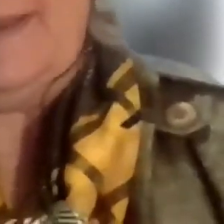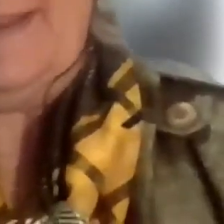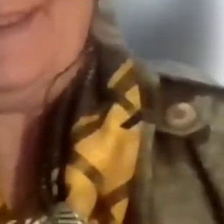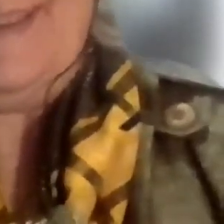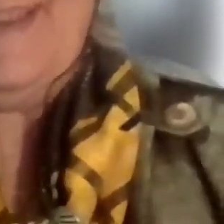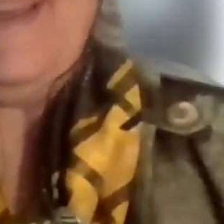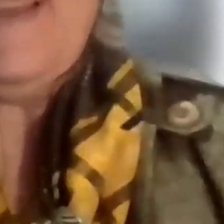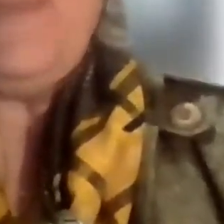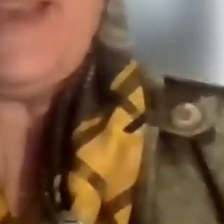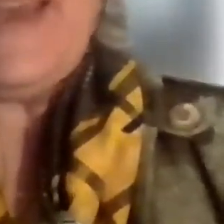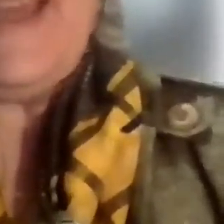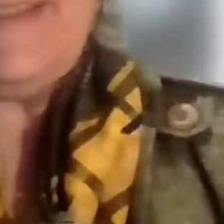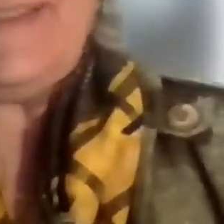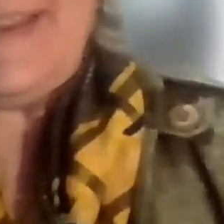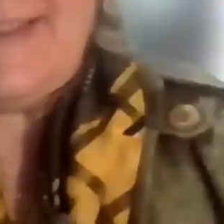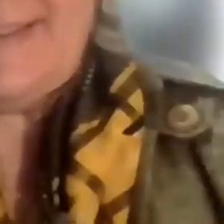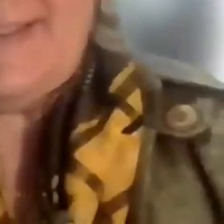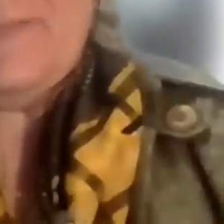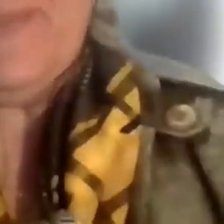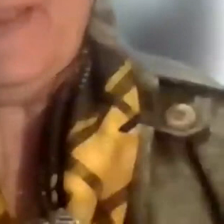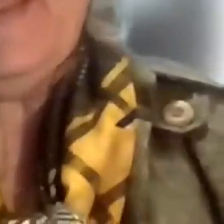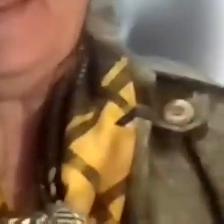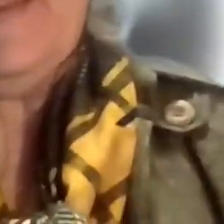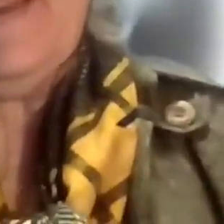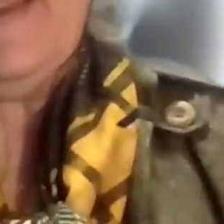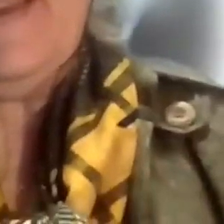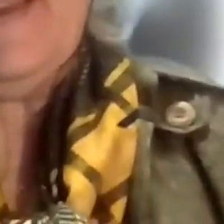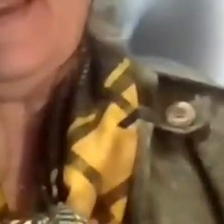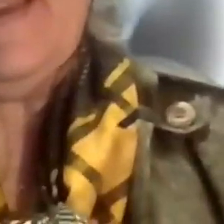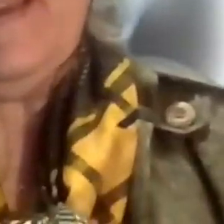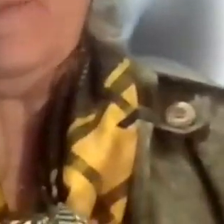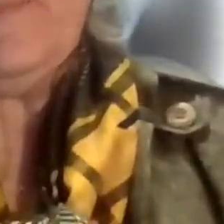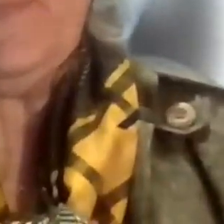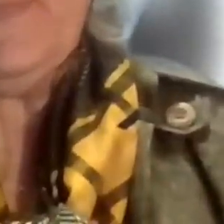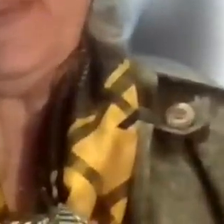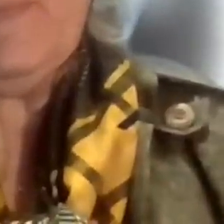mais me caracteriza.